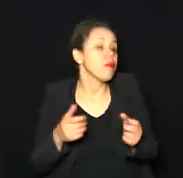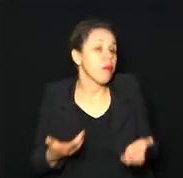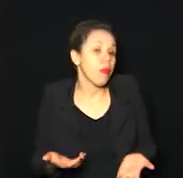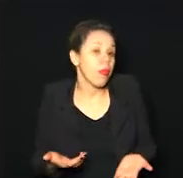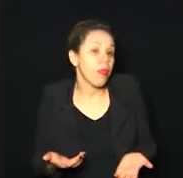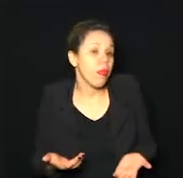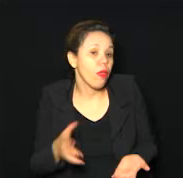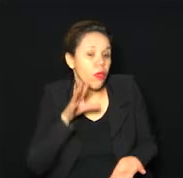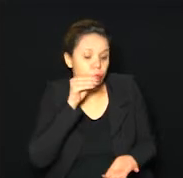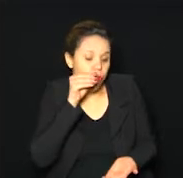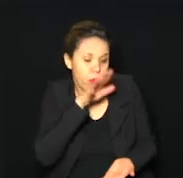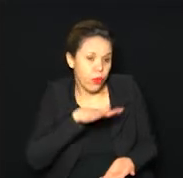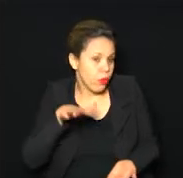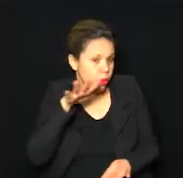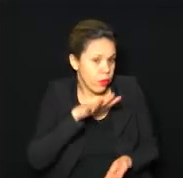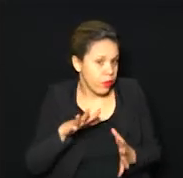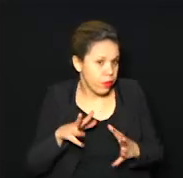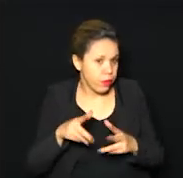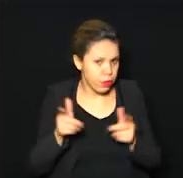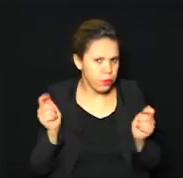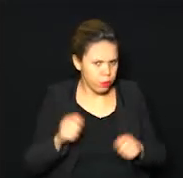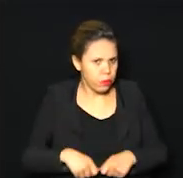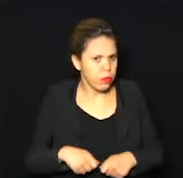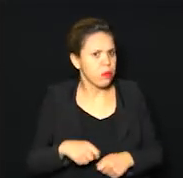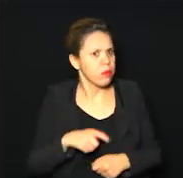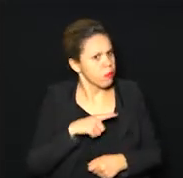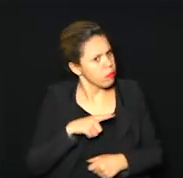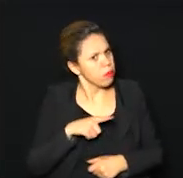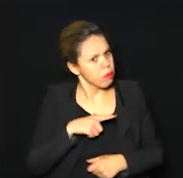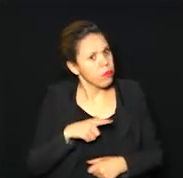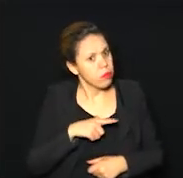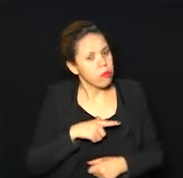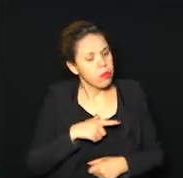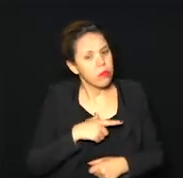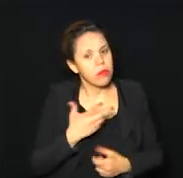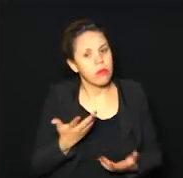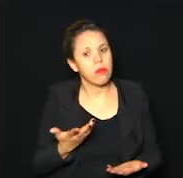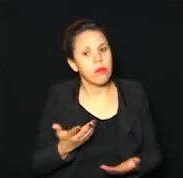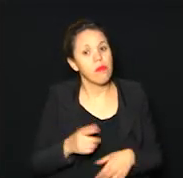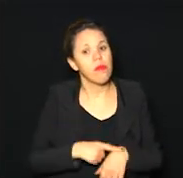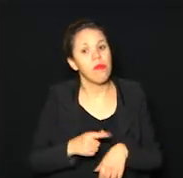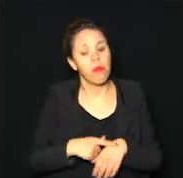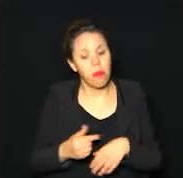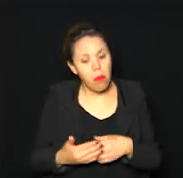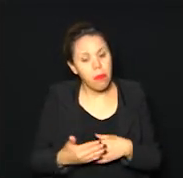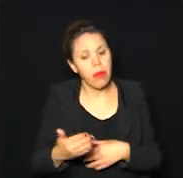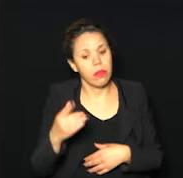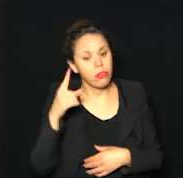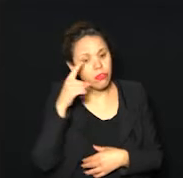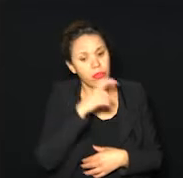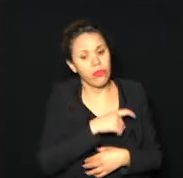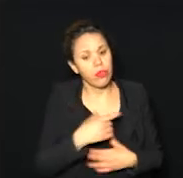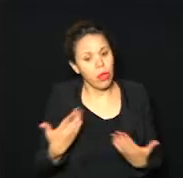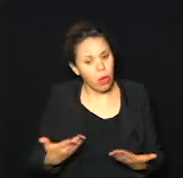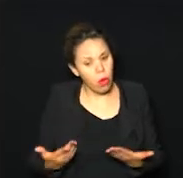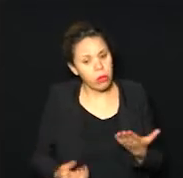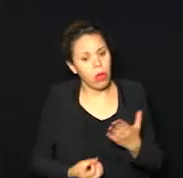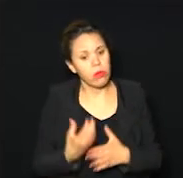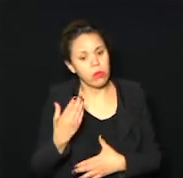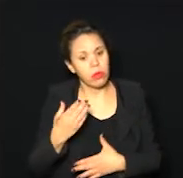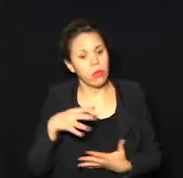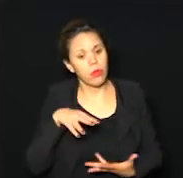essas trabalhadoras e trabalhadores possam perpassar aí esse momento tão difícil que a gente está